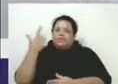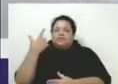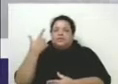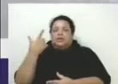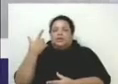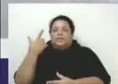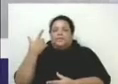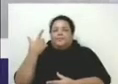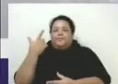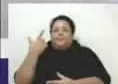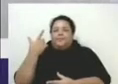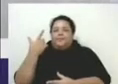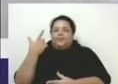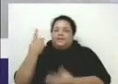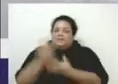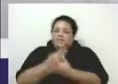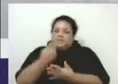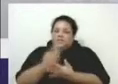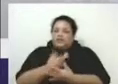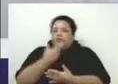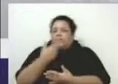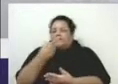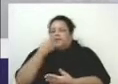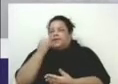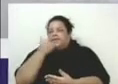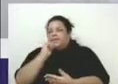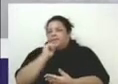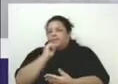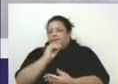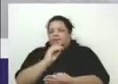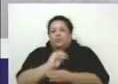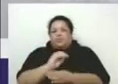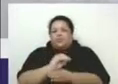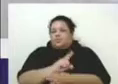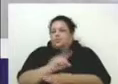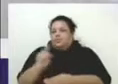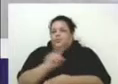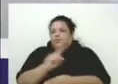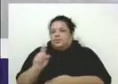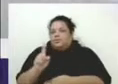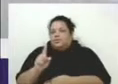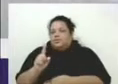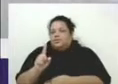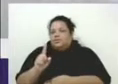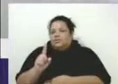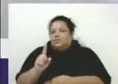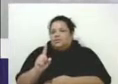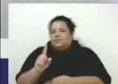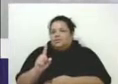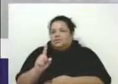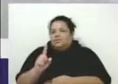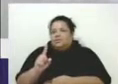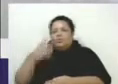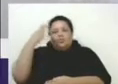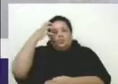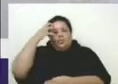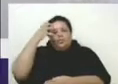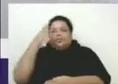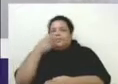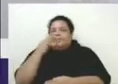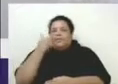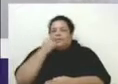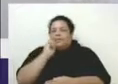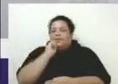relatar ao promotor tudo o que estava acontecendo para não inverter a situação, como se os pais estavam omissos da criança não ir para a escola.